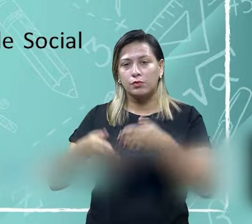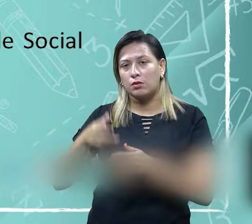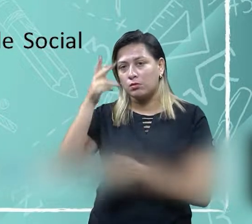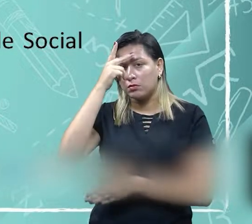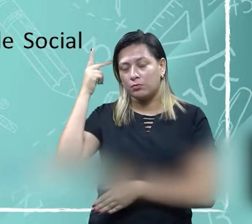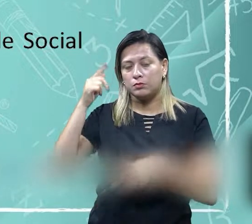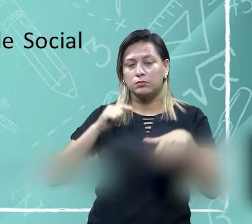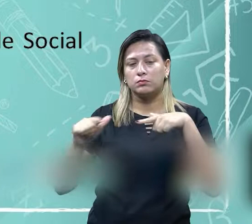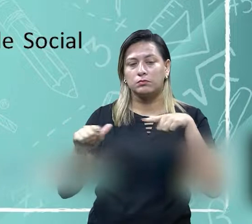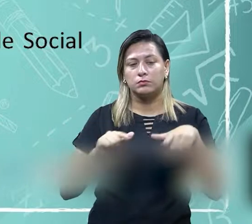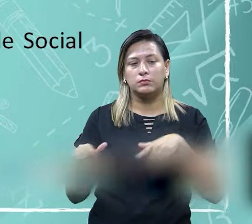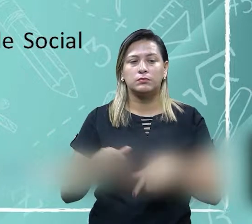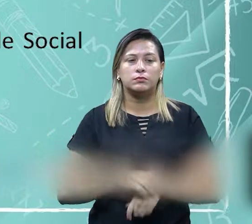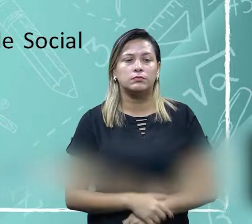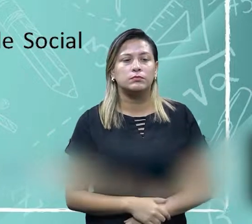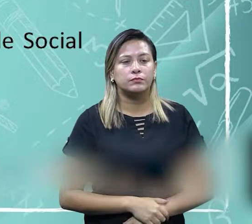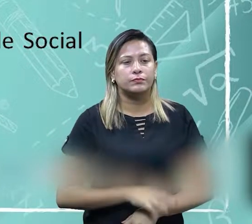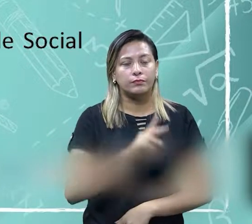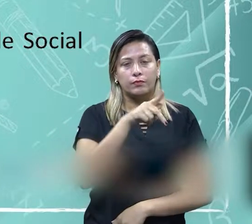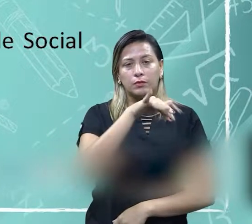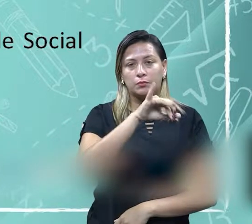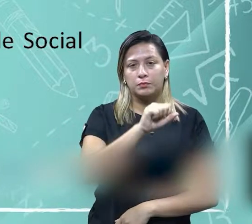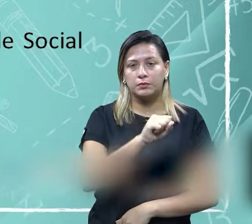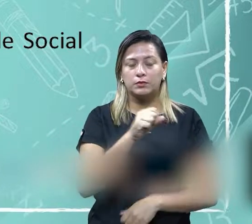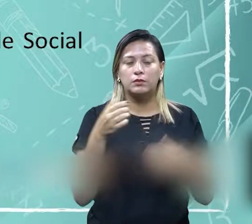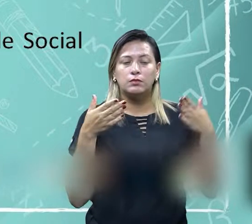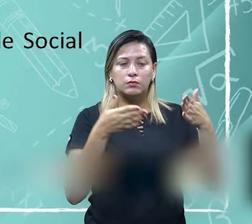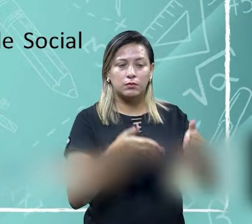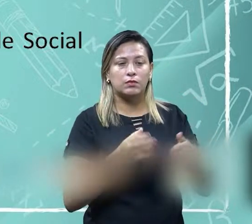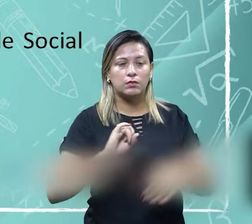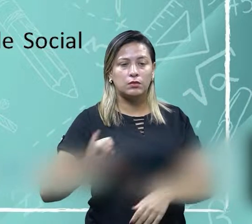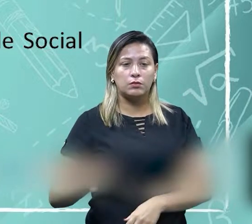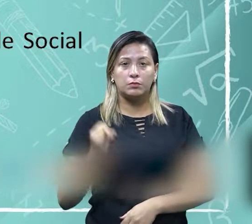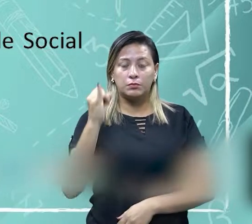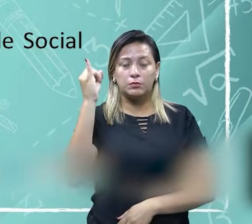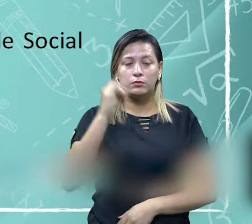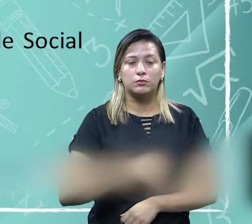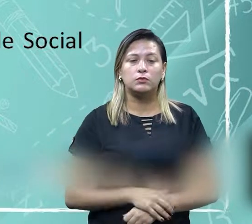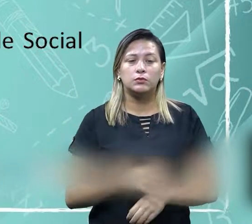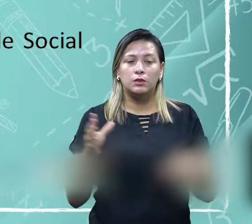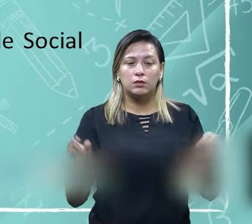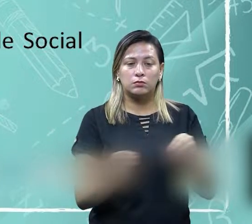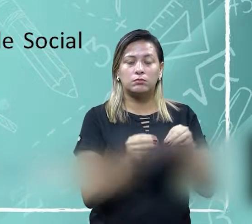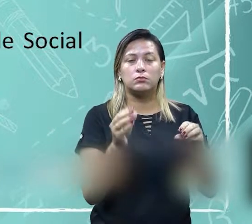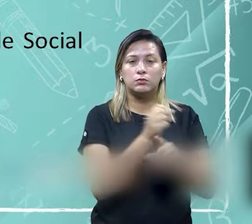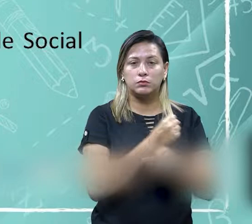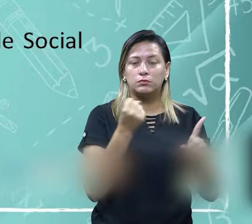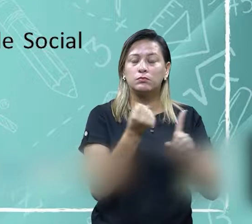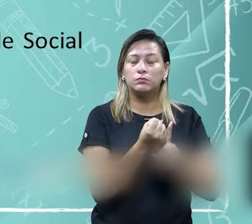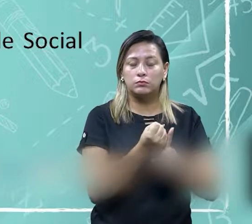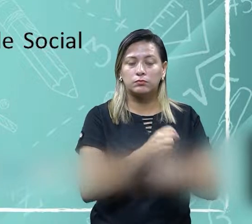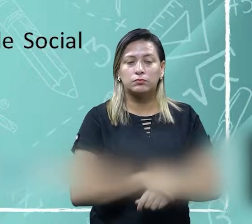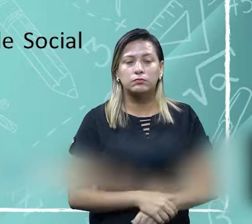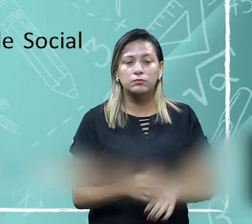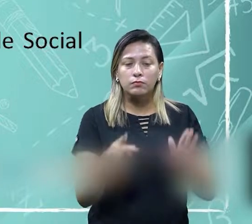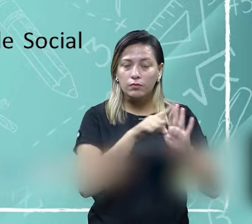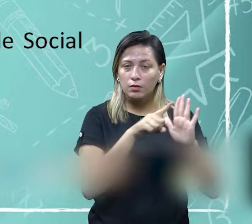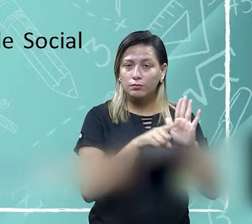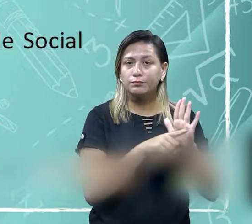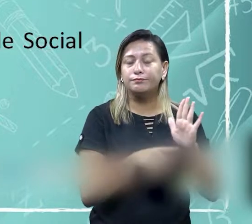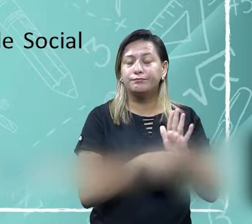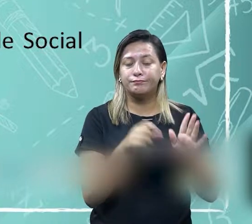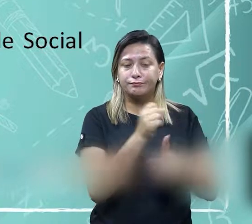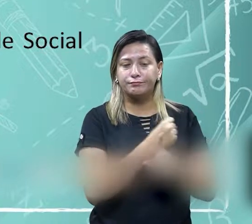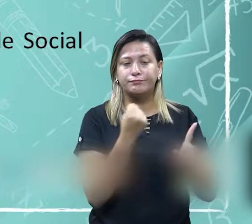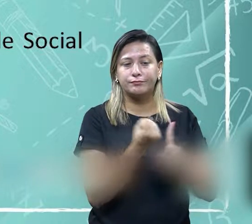O PIS é relacionado a imposto sobre integração social, sobre programas sociais, e